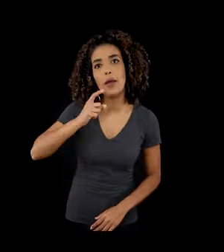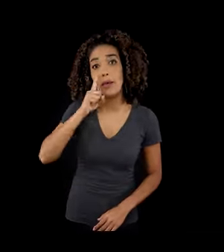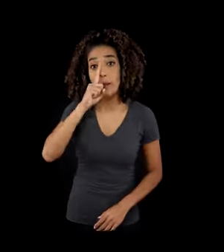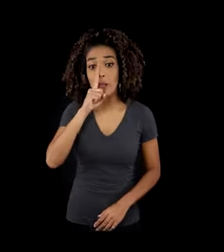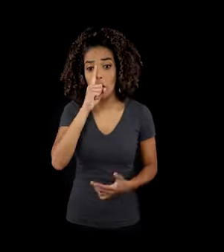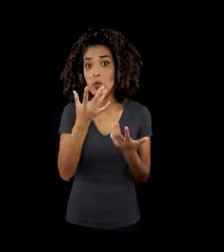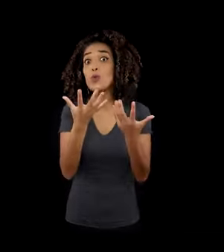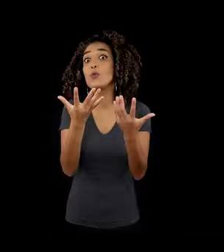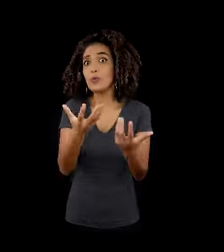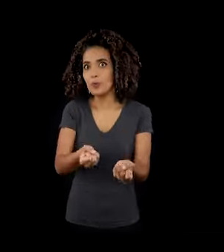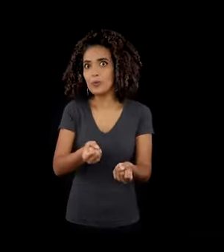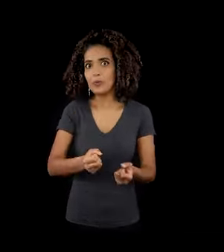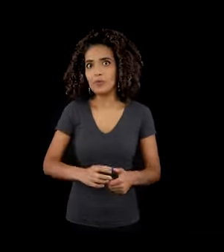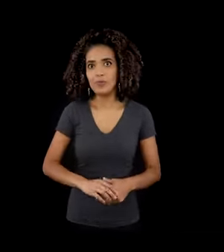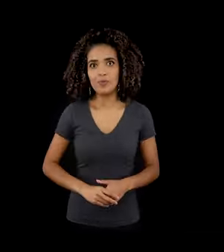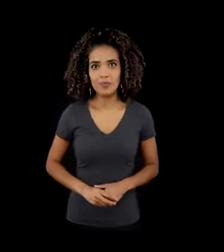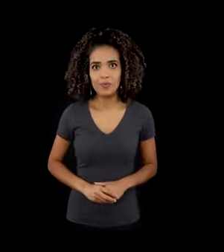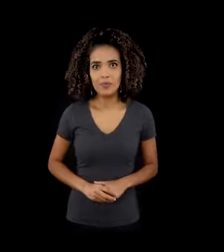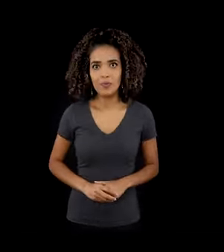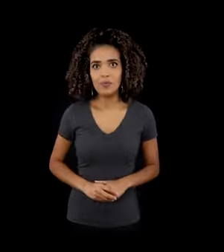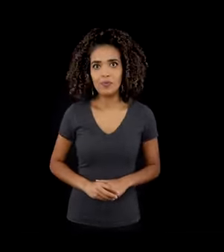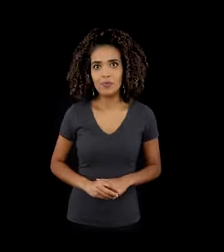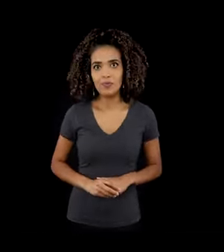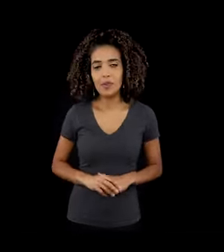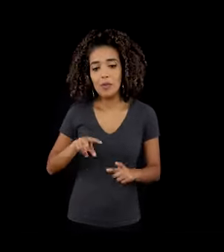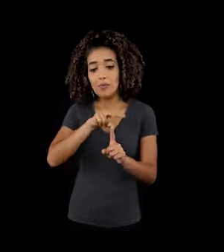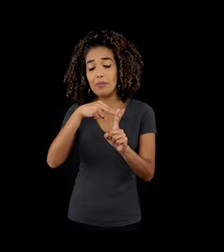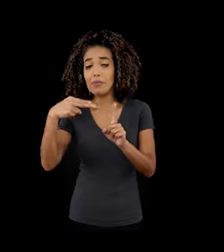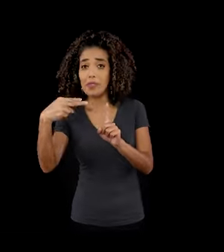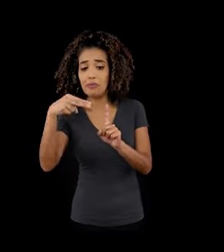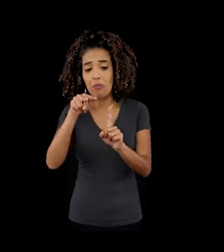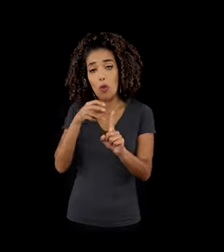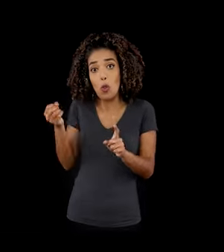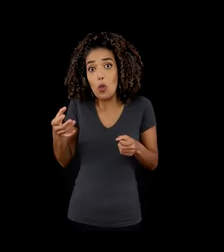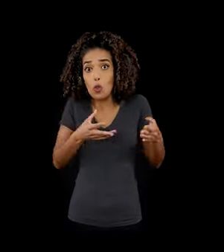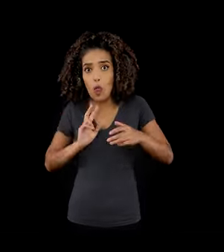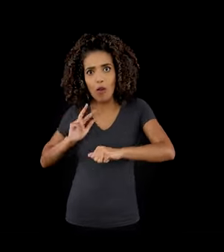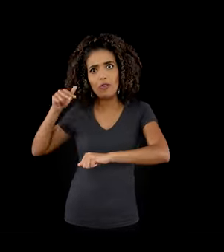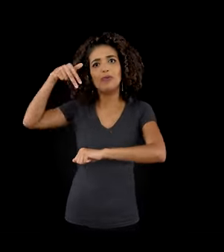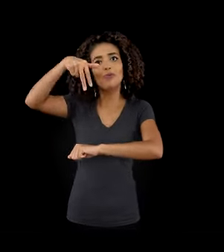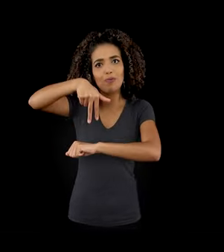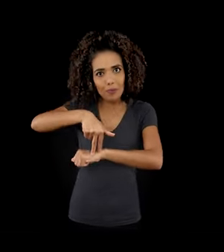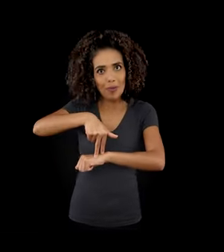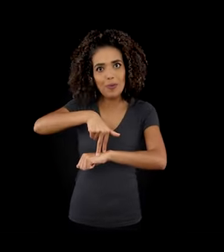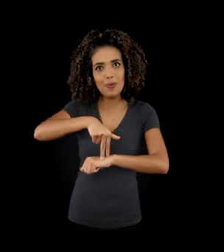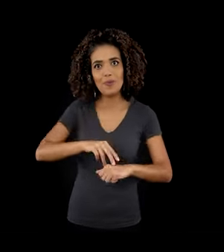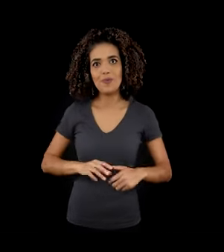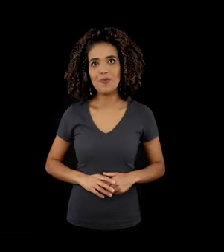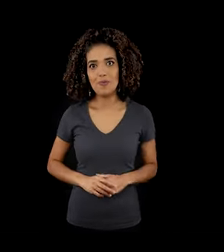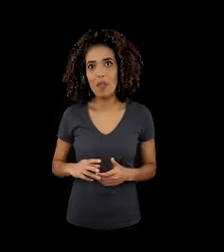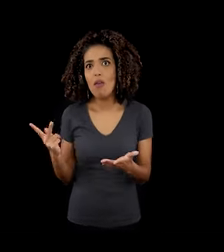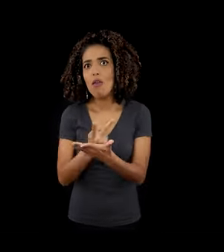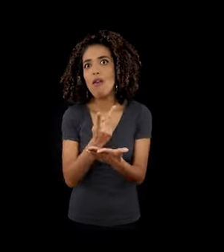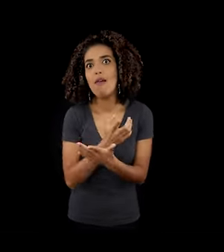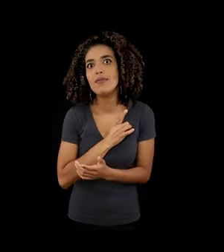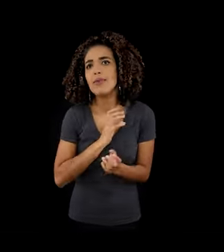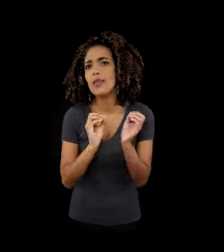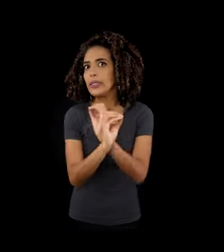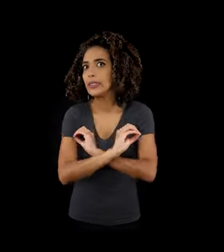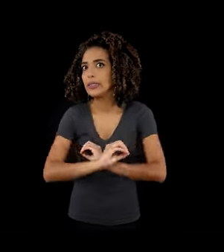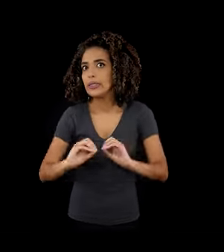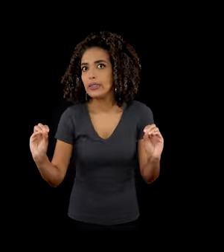experimentar, submeter-se ao risco, lançar-se à possibilidade de novas perspectivas, errar sem